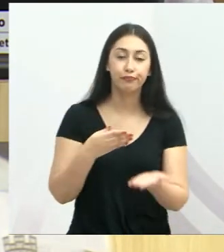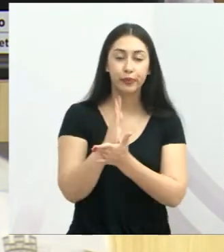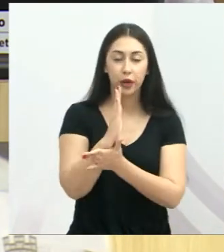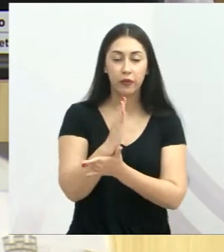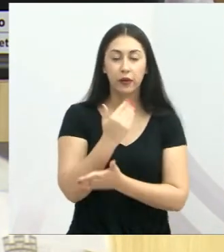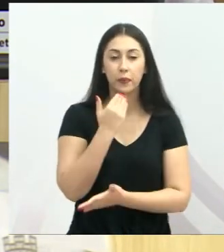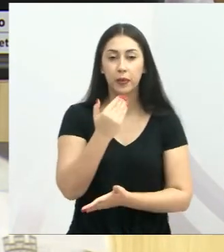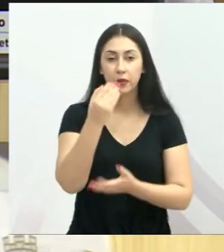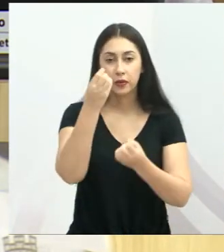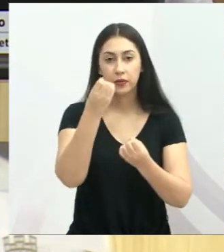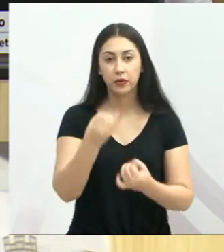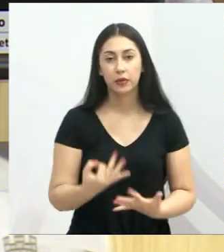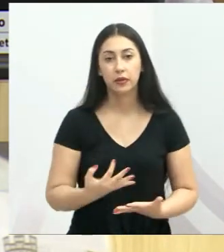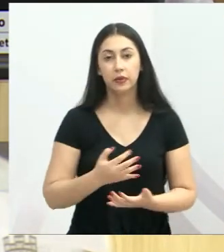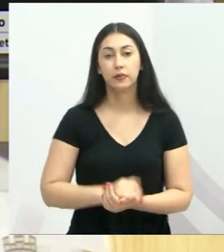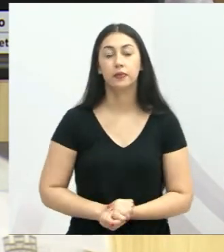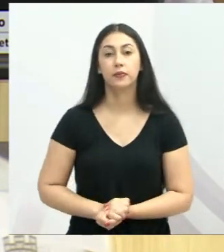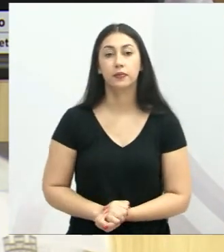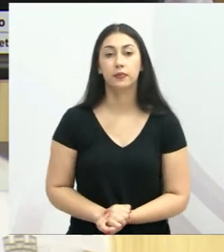esse pedido de informação.